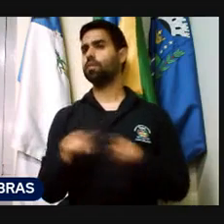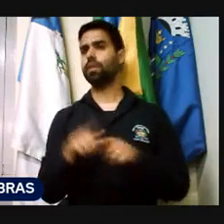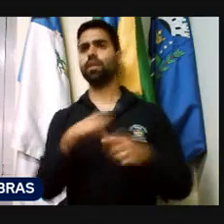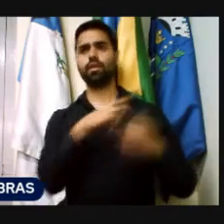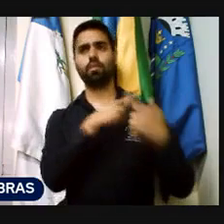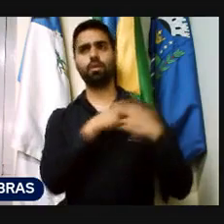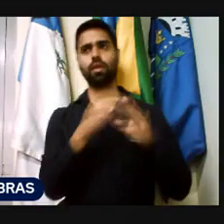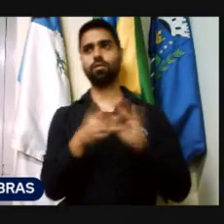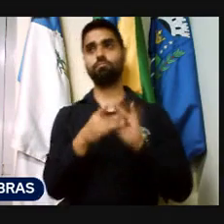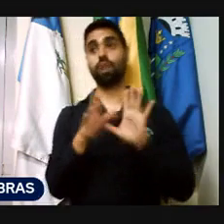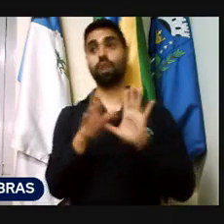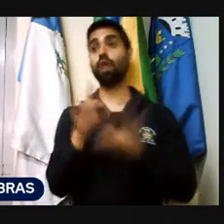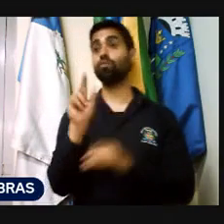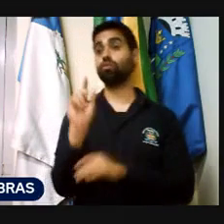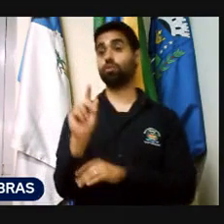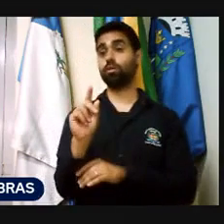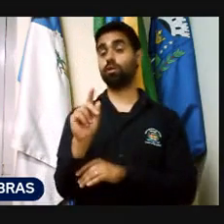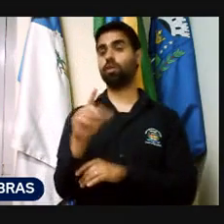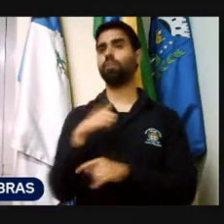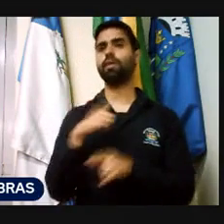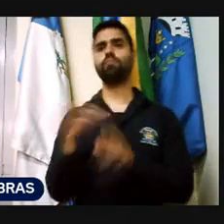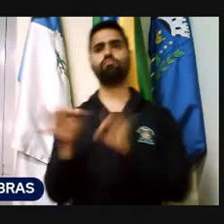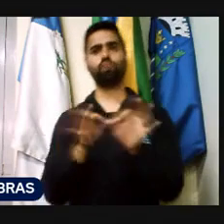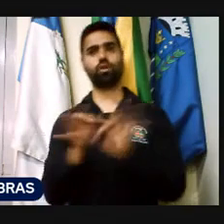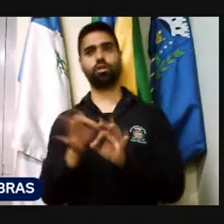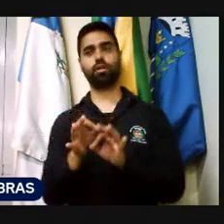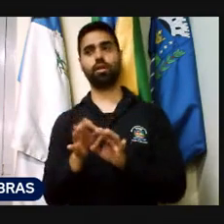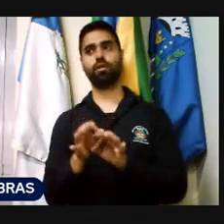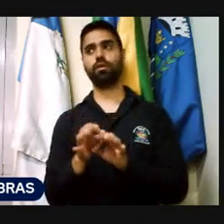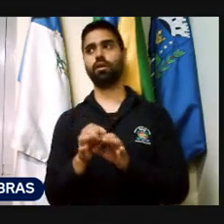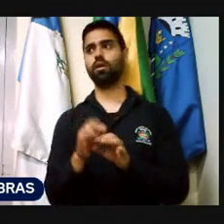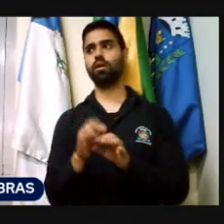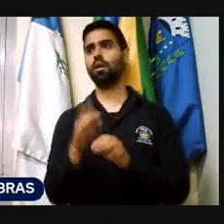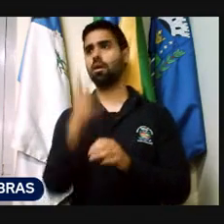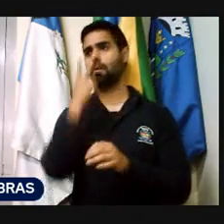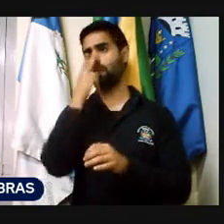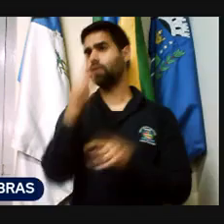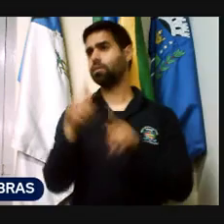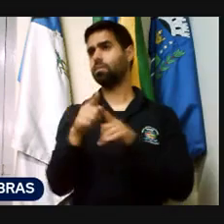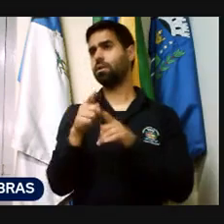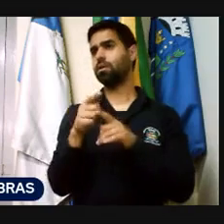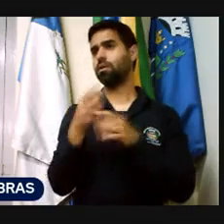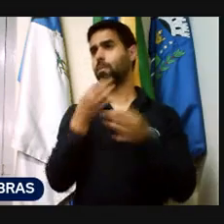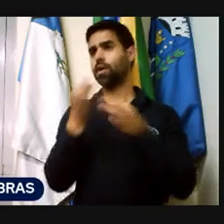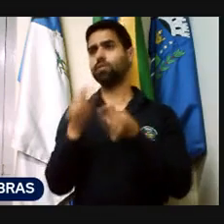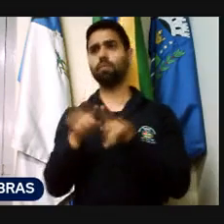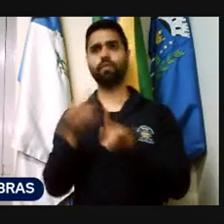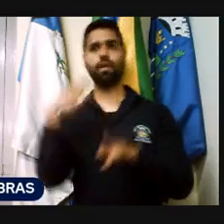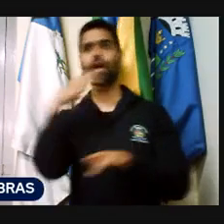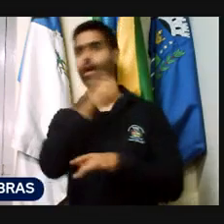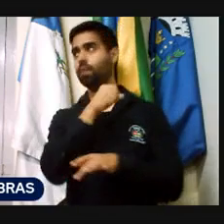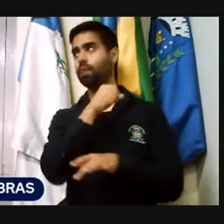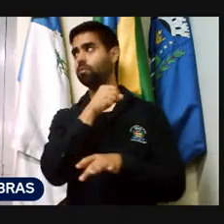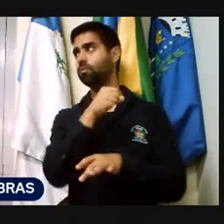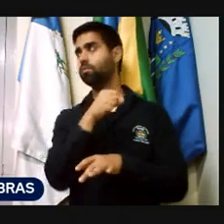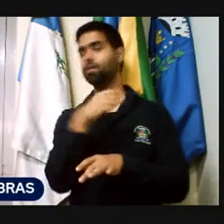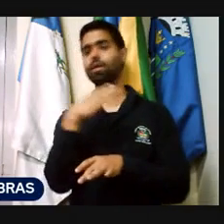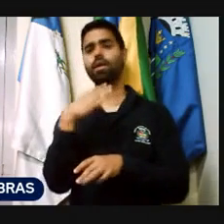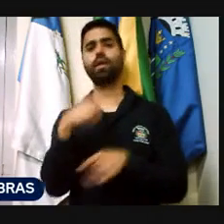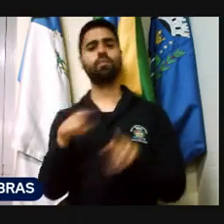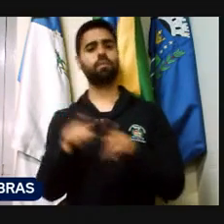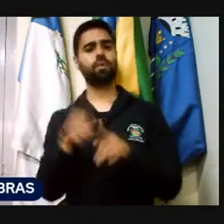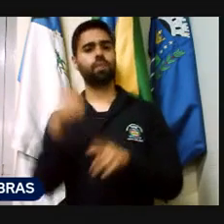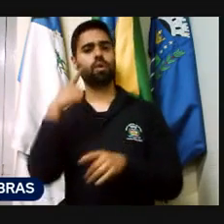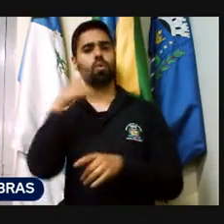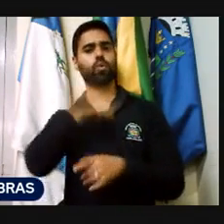antes, liberar essa verba, liberar esse projeto. Os pareceres provavelmente vão ser feitos aí de forma rápida, para o quanto antes esse fundo